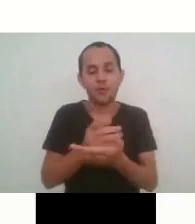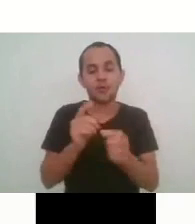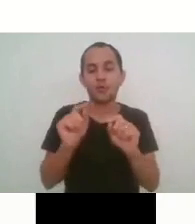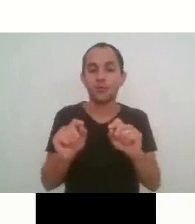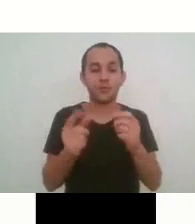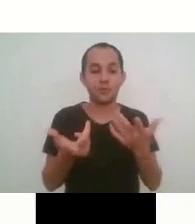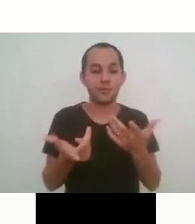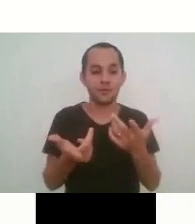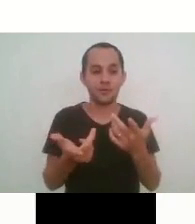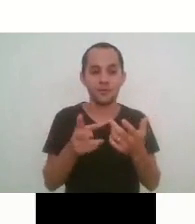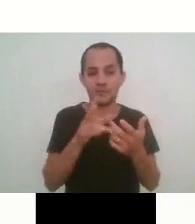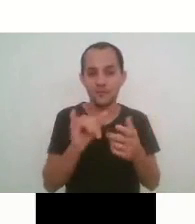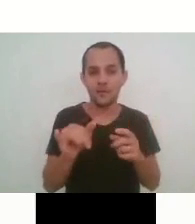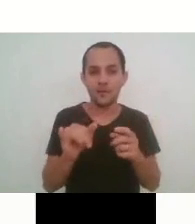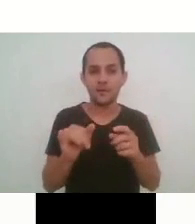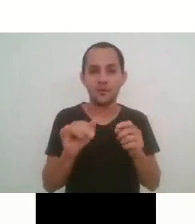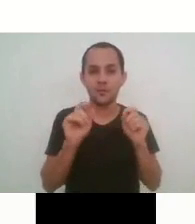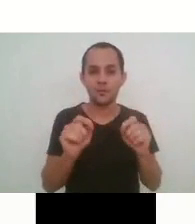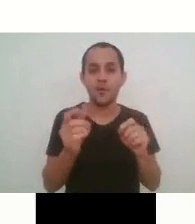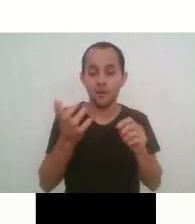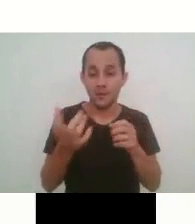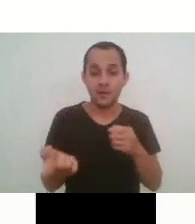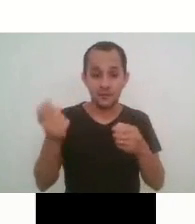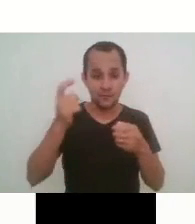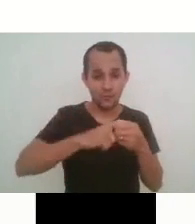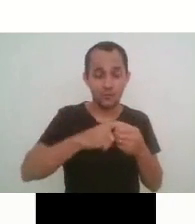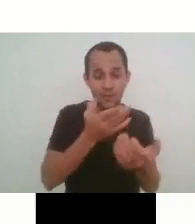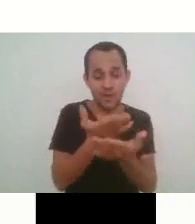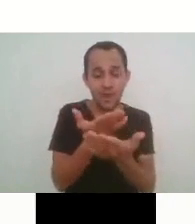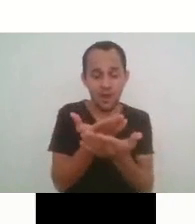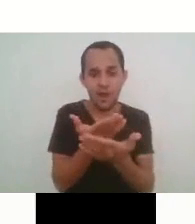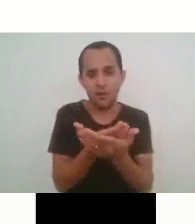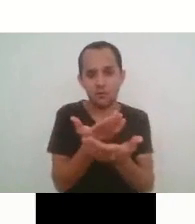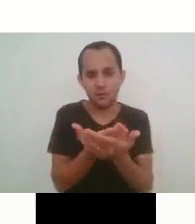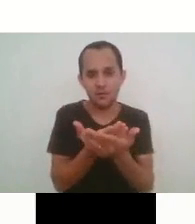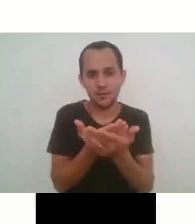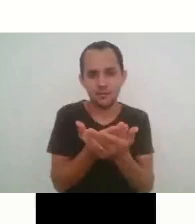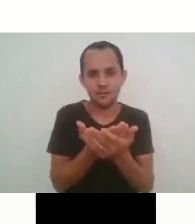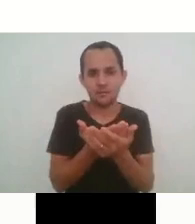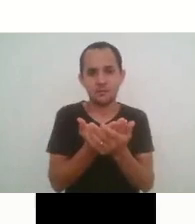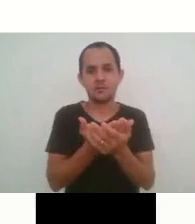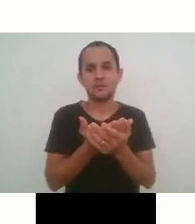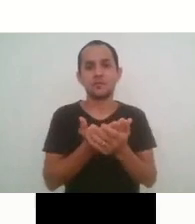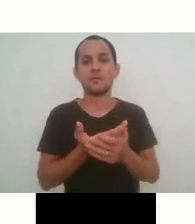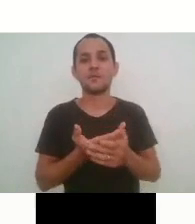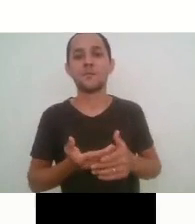colocaram que queriam voltar às aulas, né?